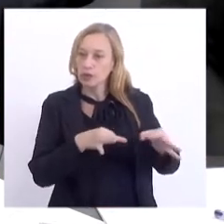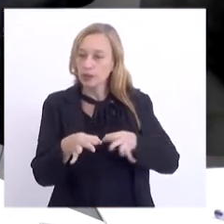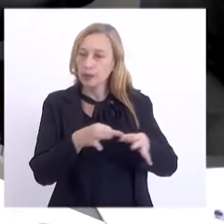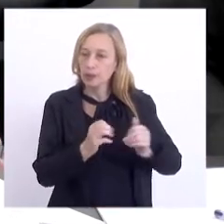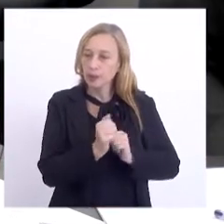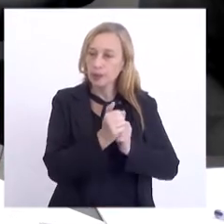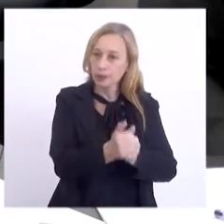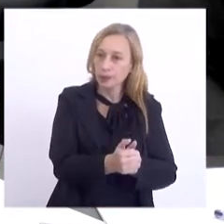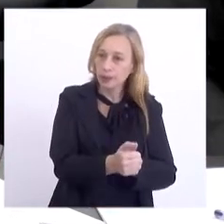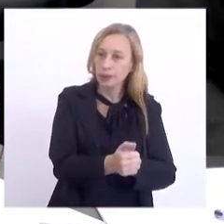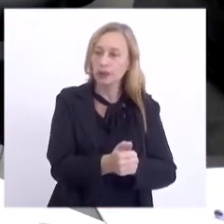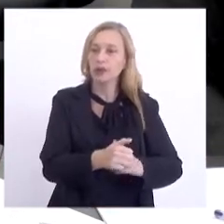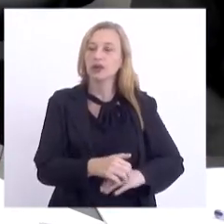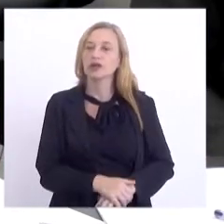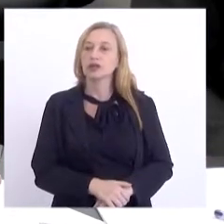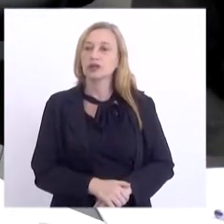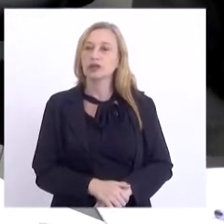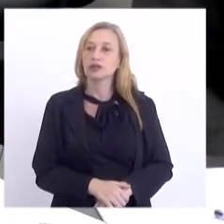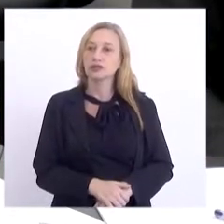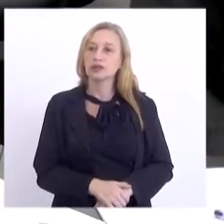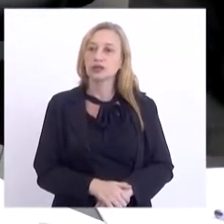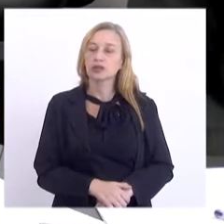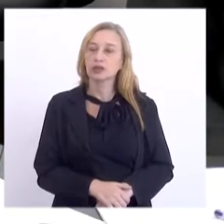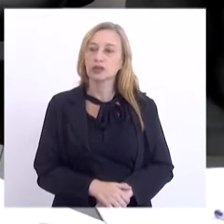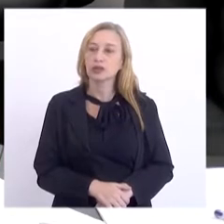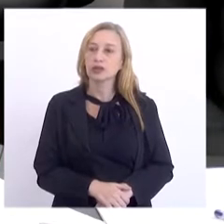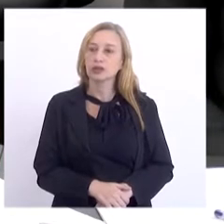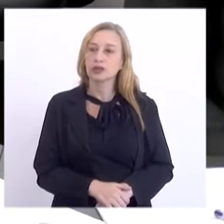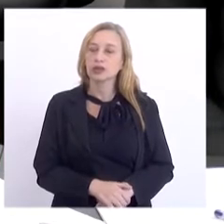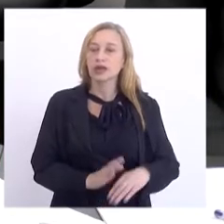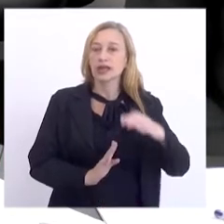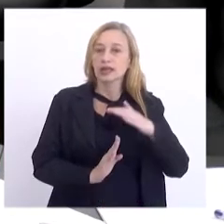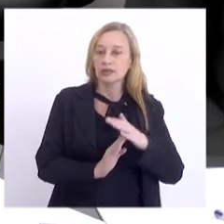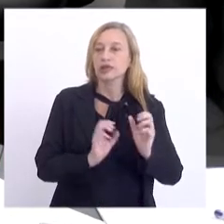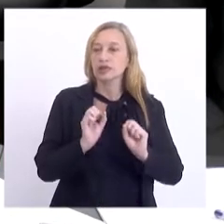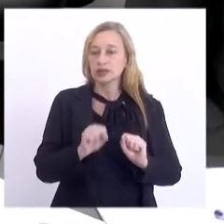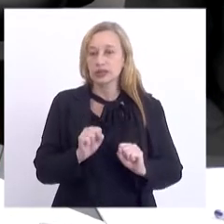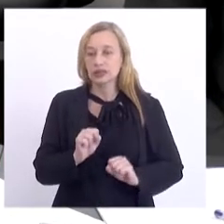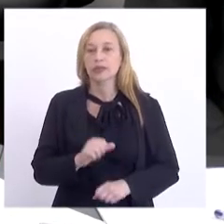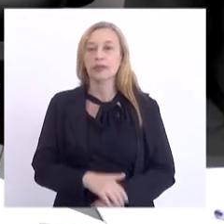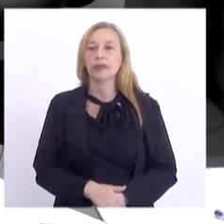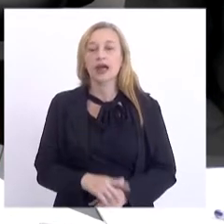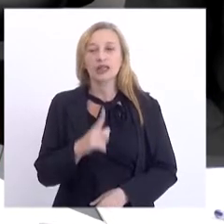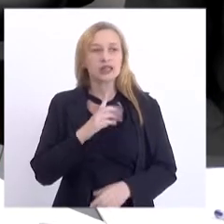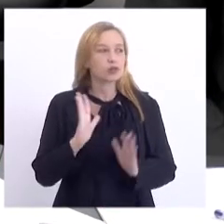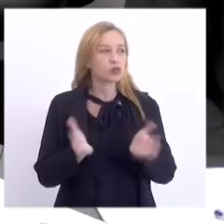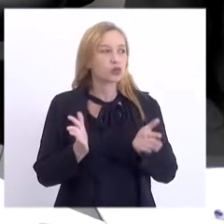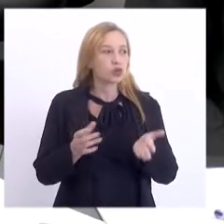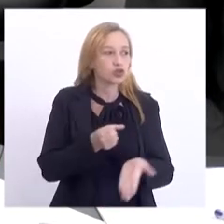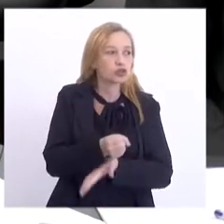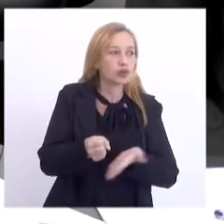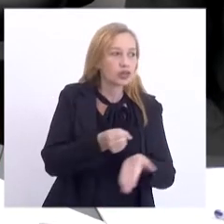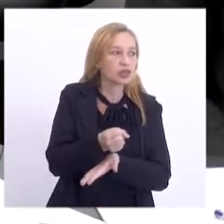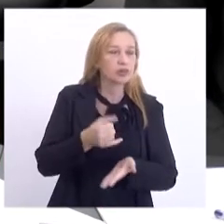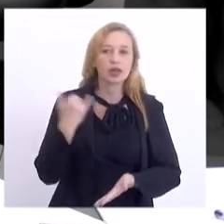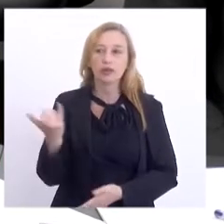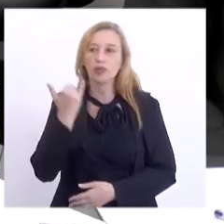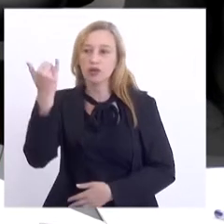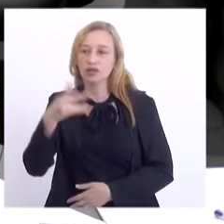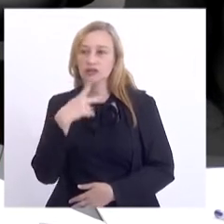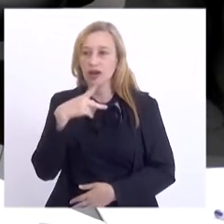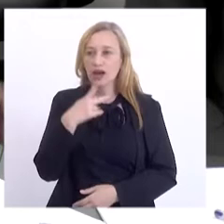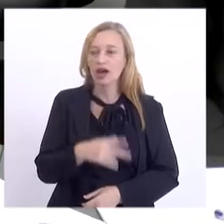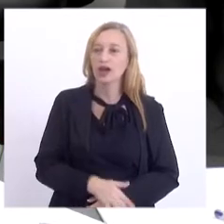acompanhamento eles estão de pé com as suas respectivas delimitações nós temos hoje basicamente é importante